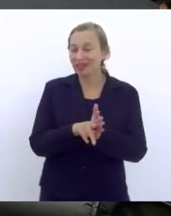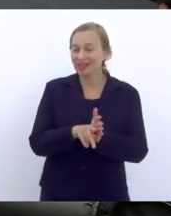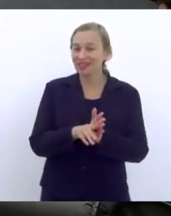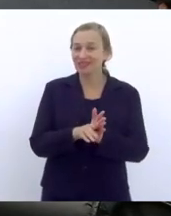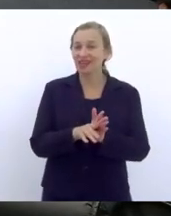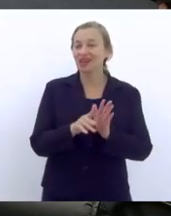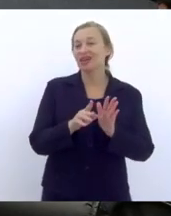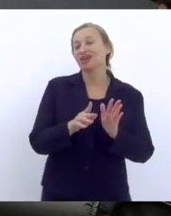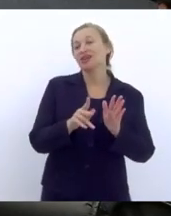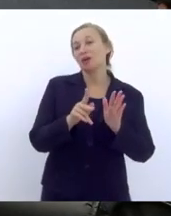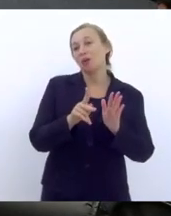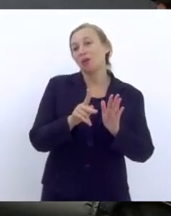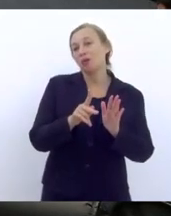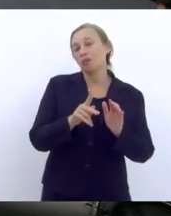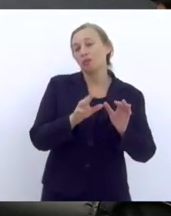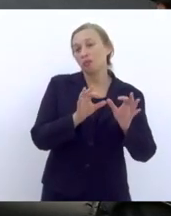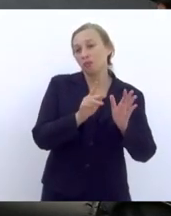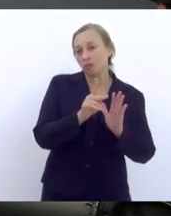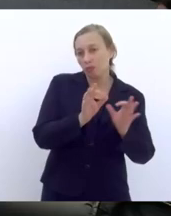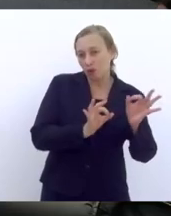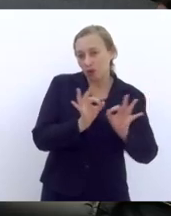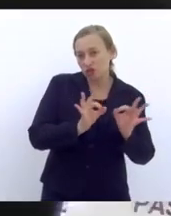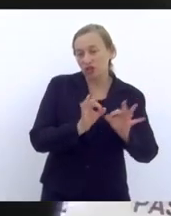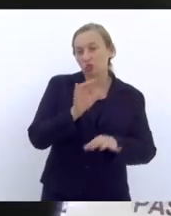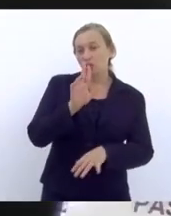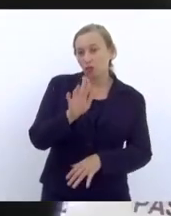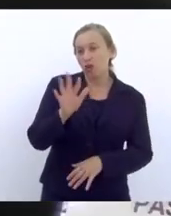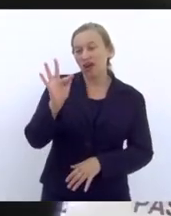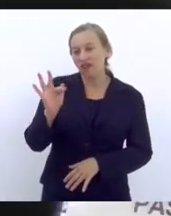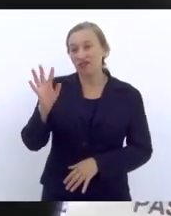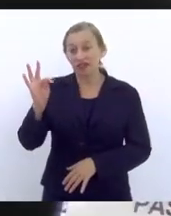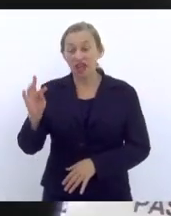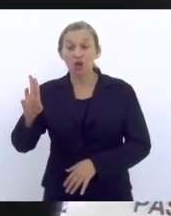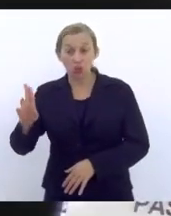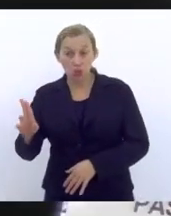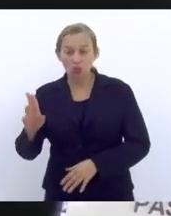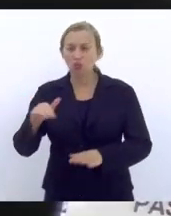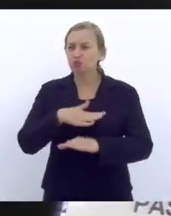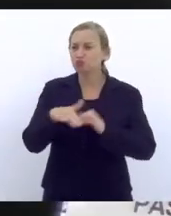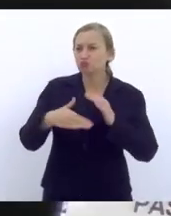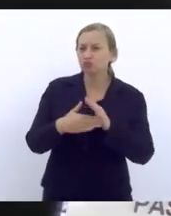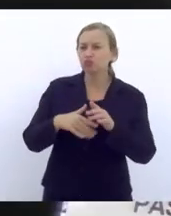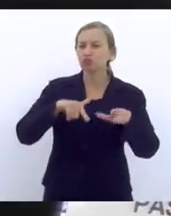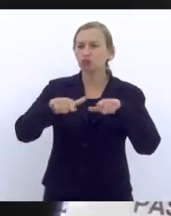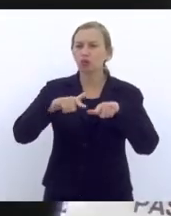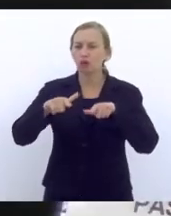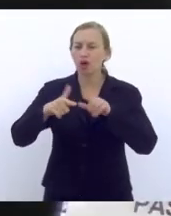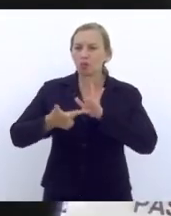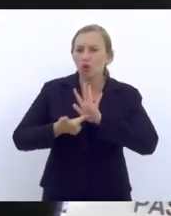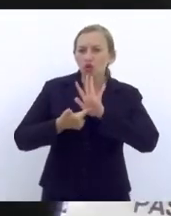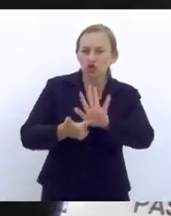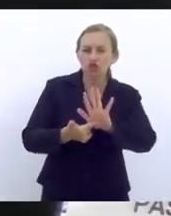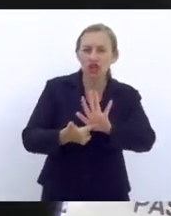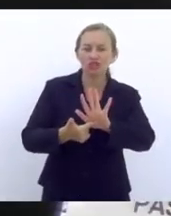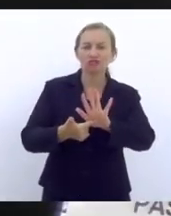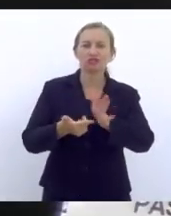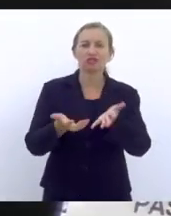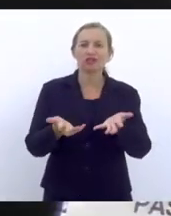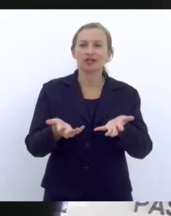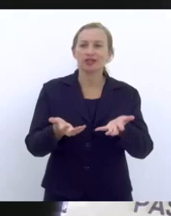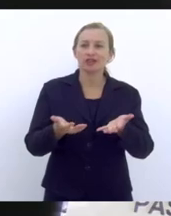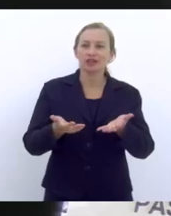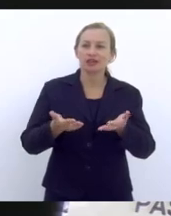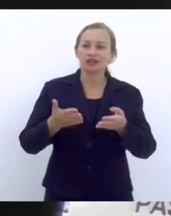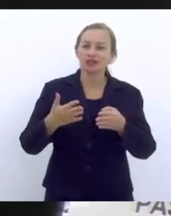O FTU, como todo o trabalho, né, que foi mostrado, nós procuramos atingir